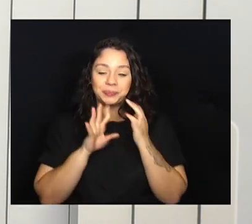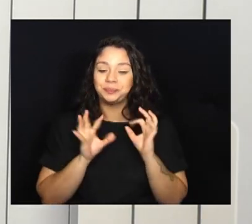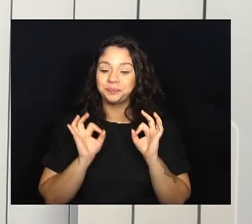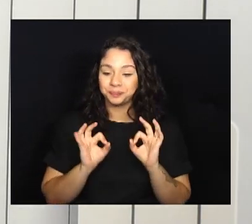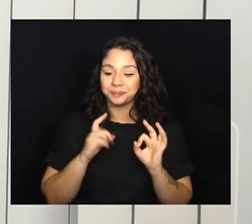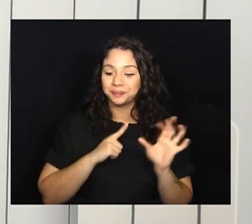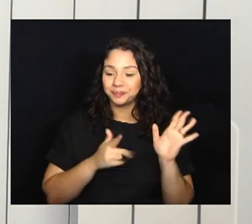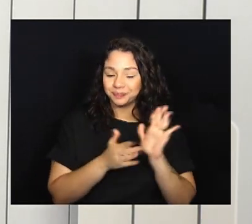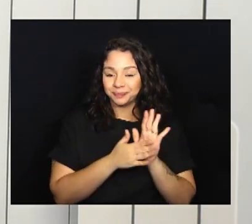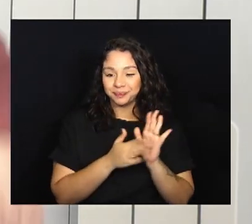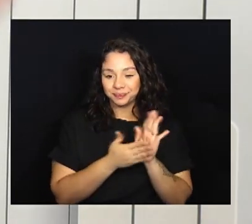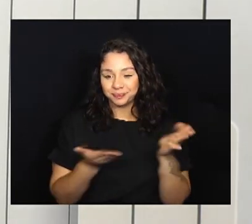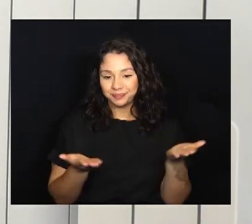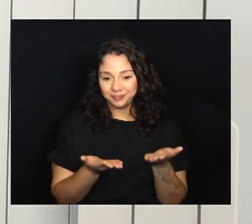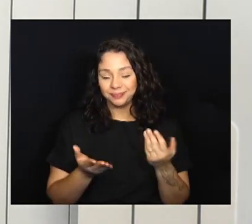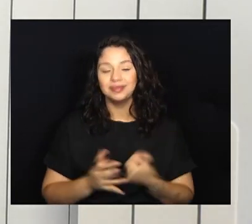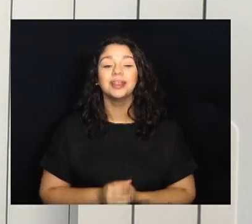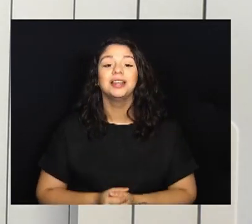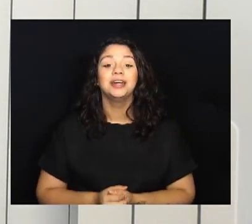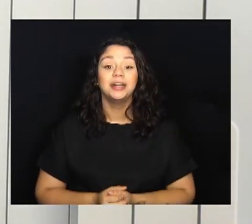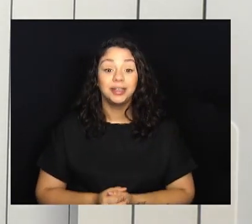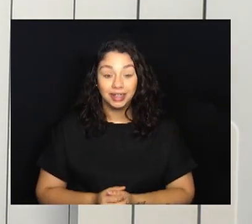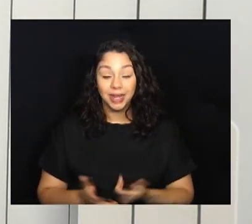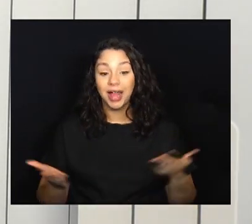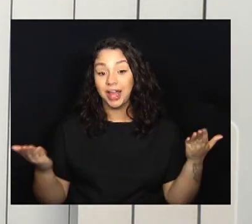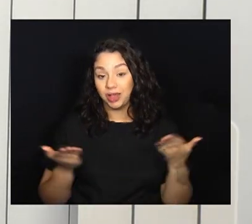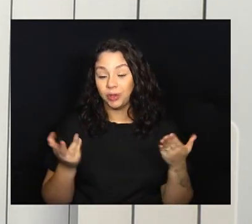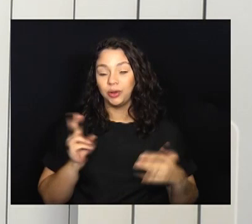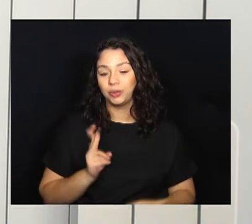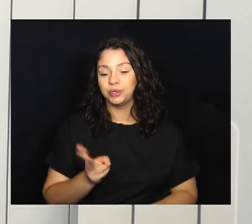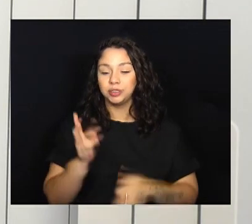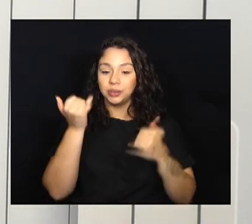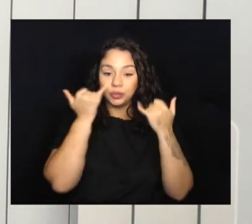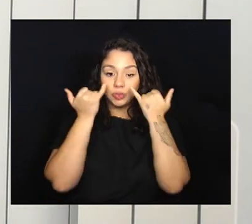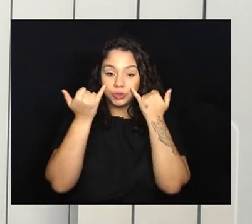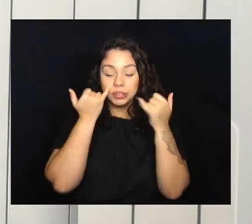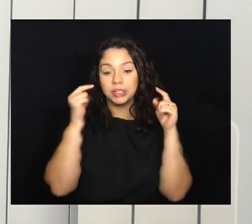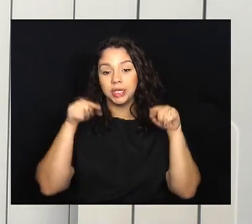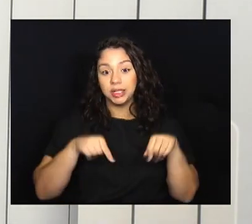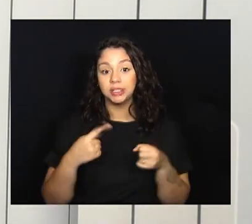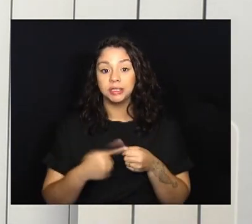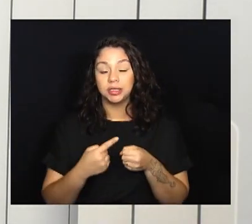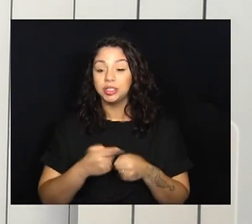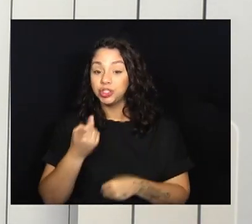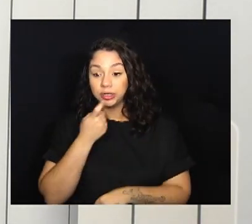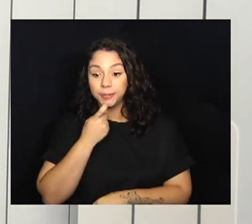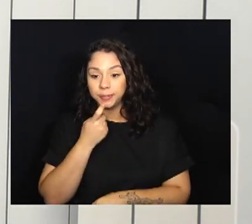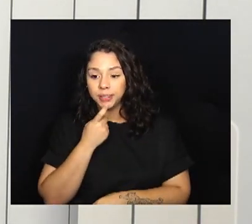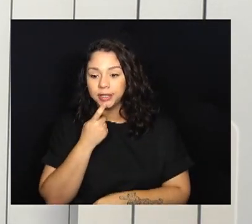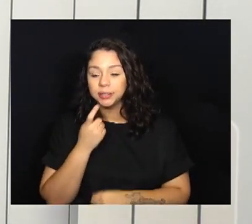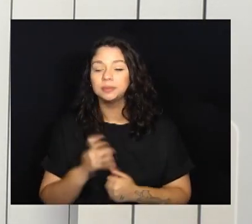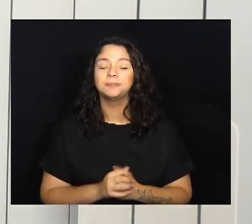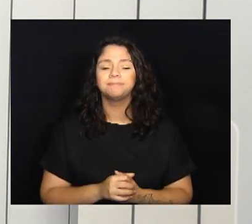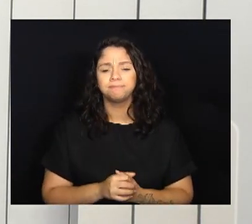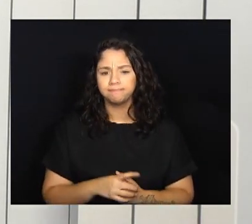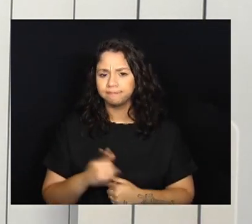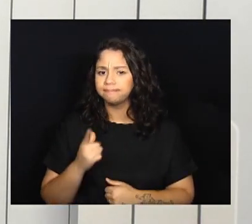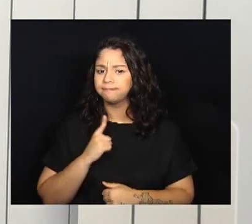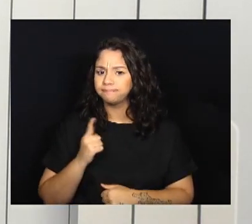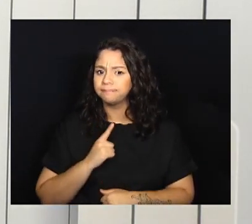essa iniciativa. E agora a gente continua com as notícias aqui da metrópole de Campinas, com uma